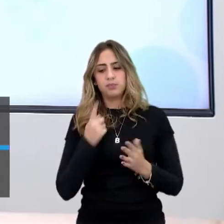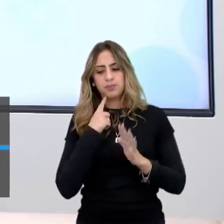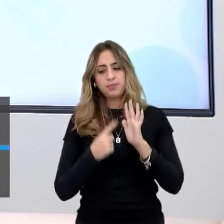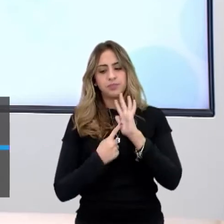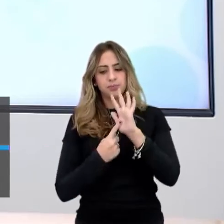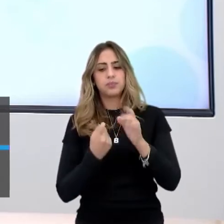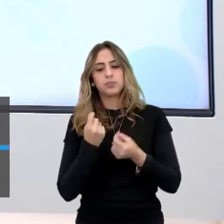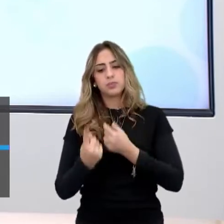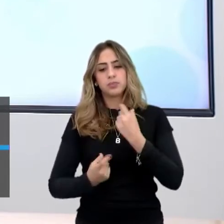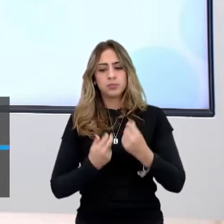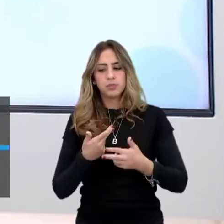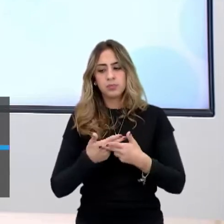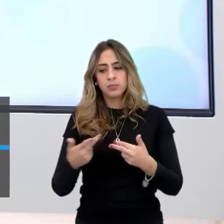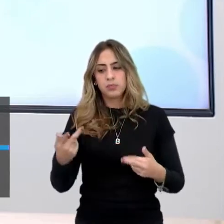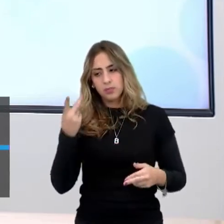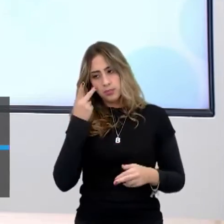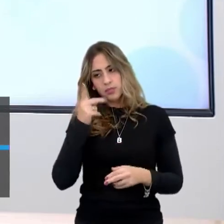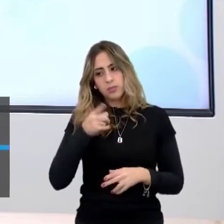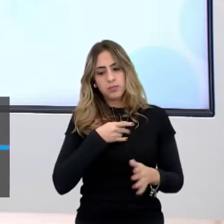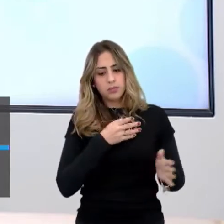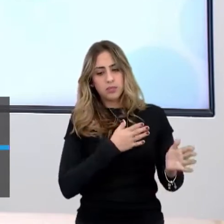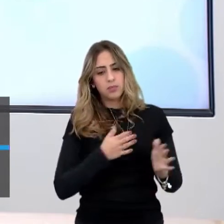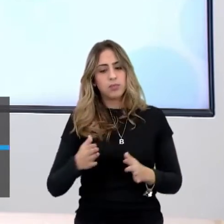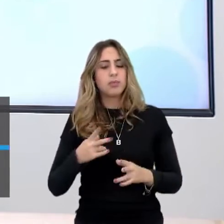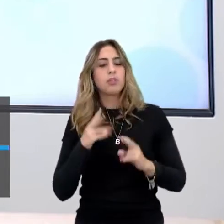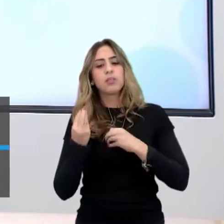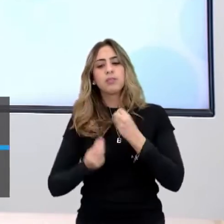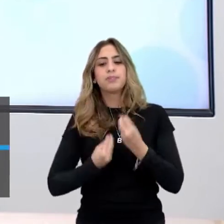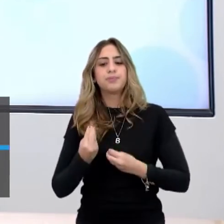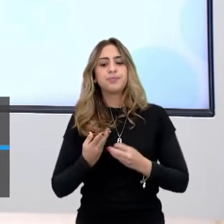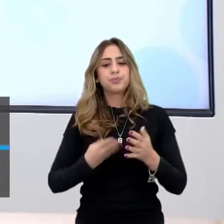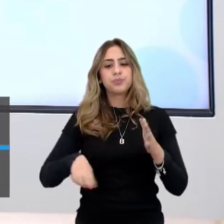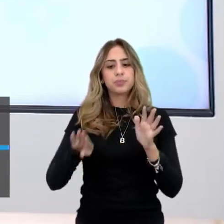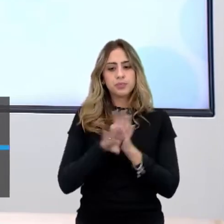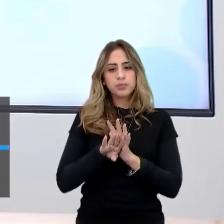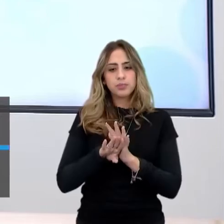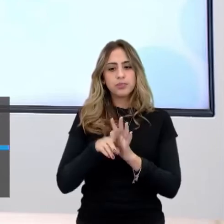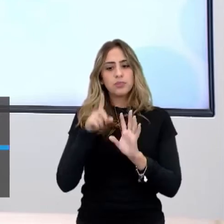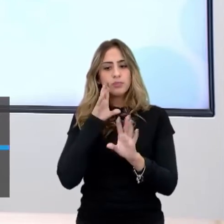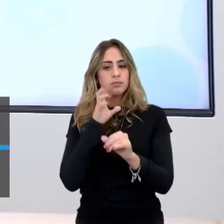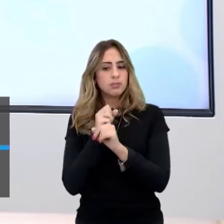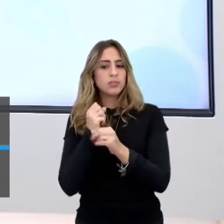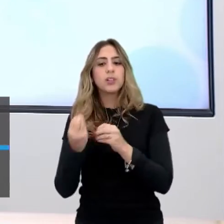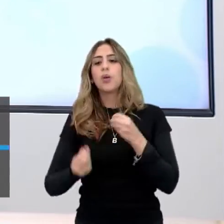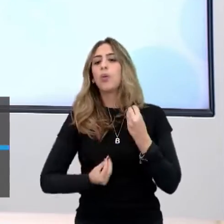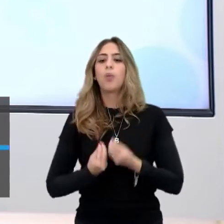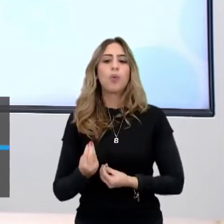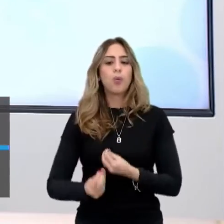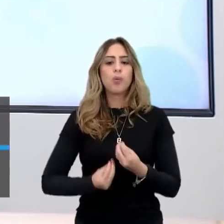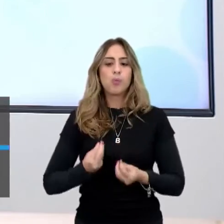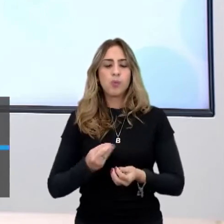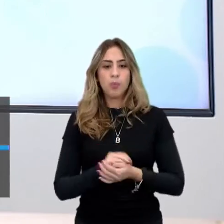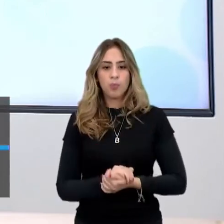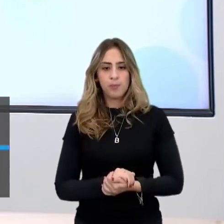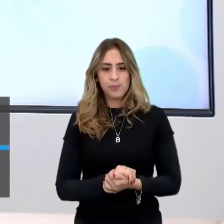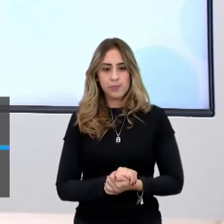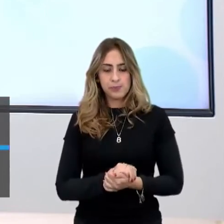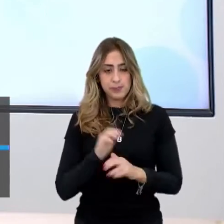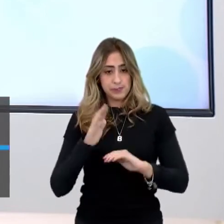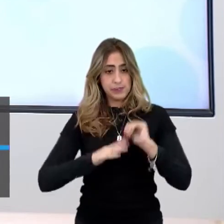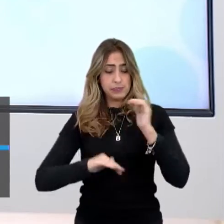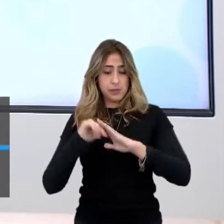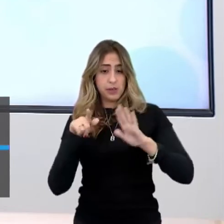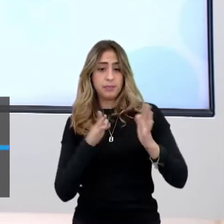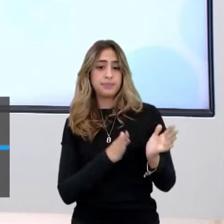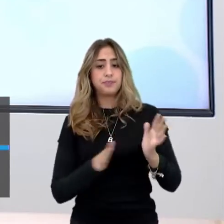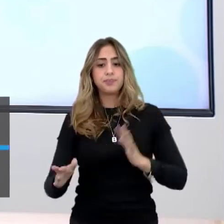algumas situações aí para vocês desse processo todo de como se chega no cálculo ali, como, né, se constrói esse processo